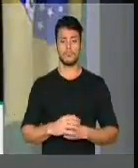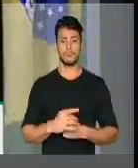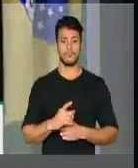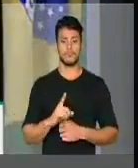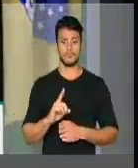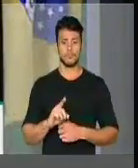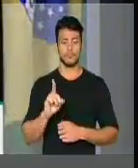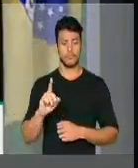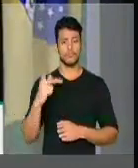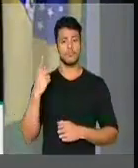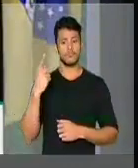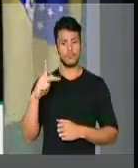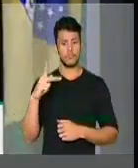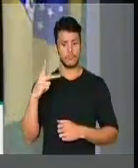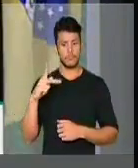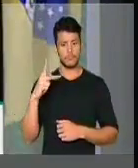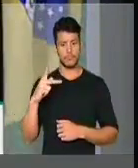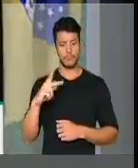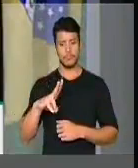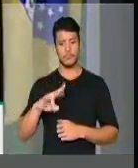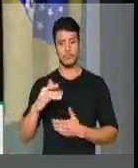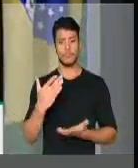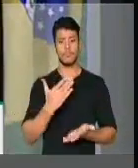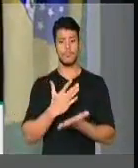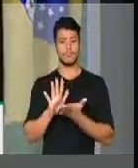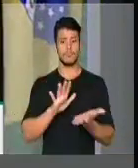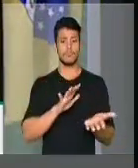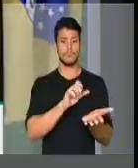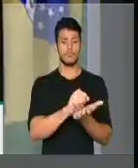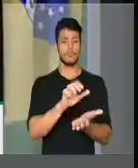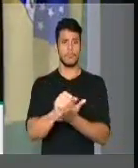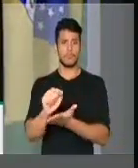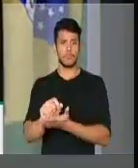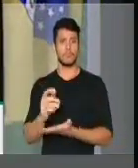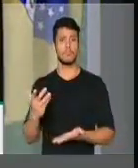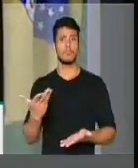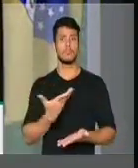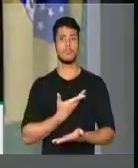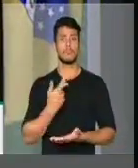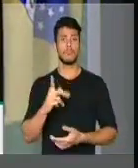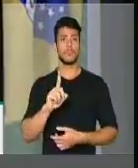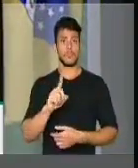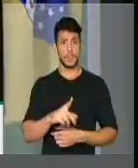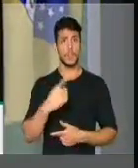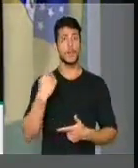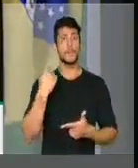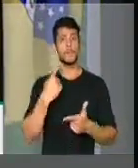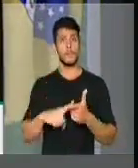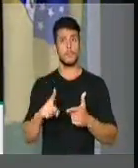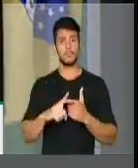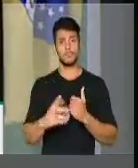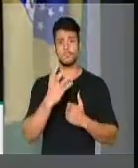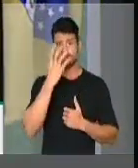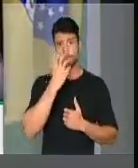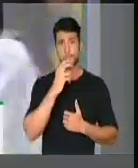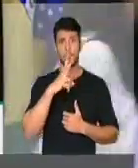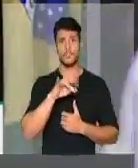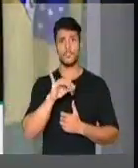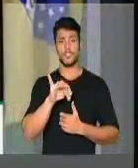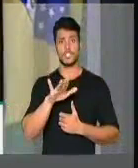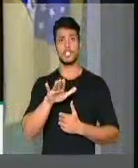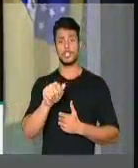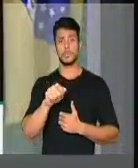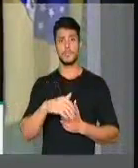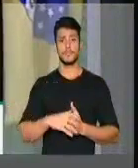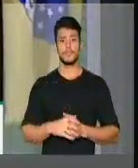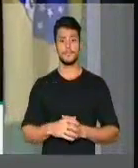Piauí, caçava seus colegas titulares e suplentes. Ele foi vítima desse protesto, tendo sido